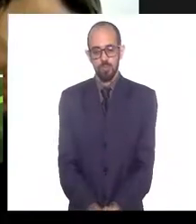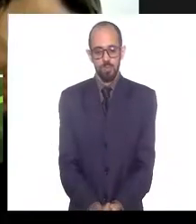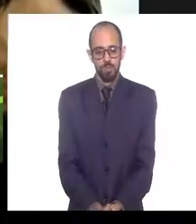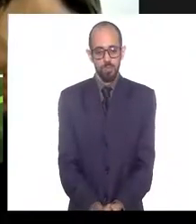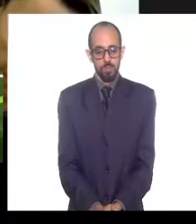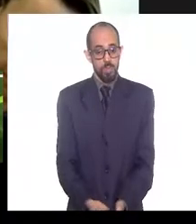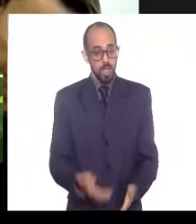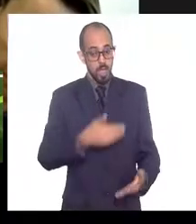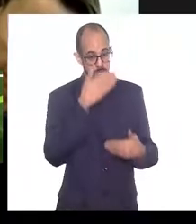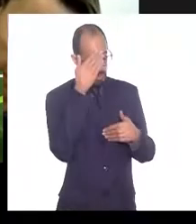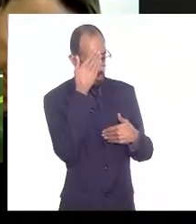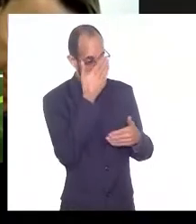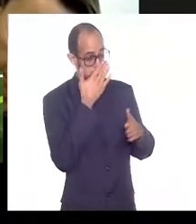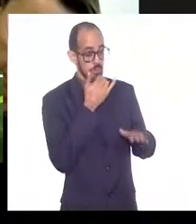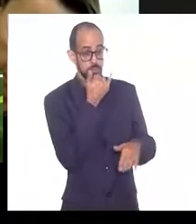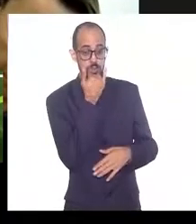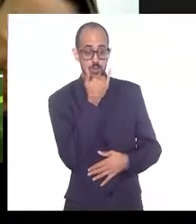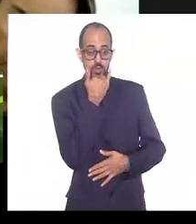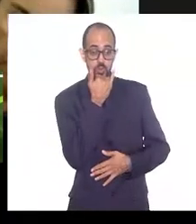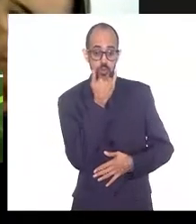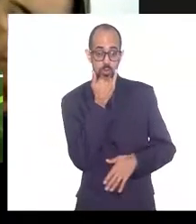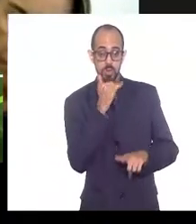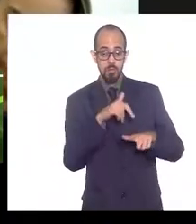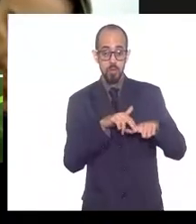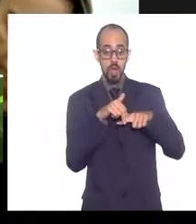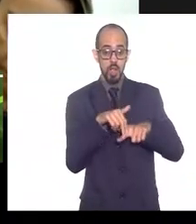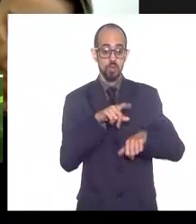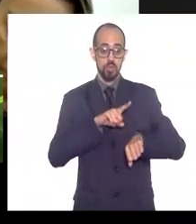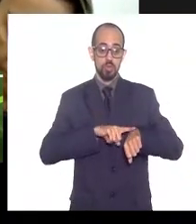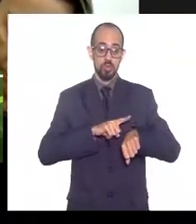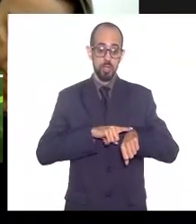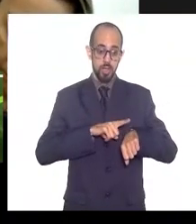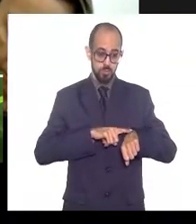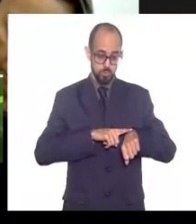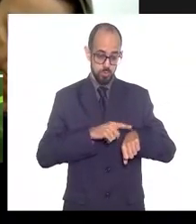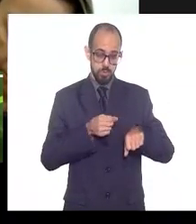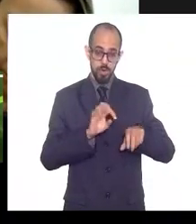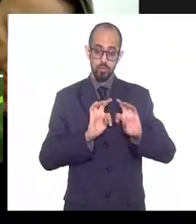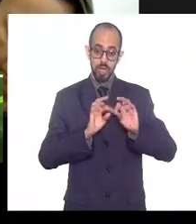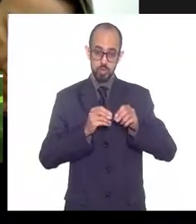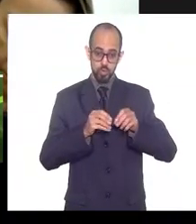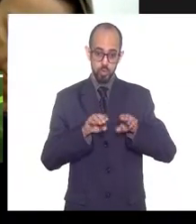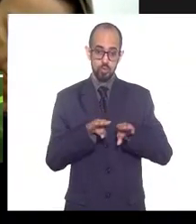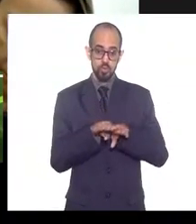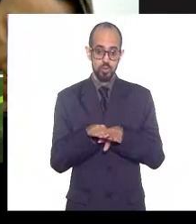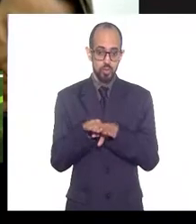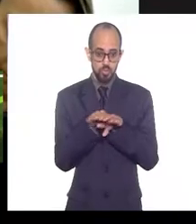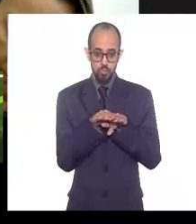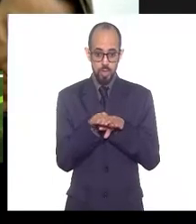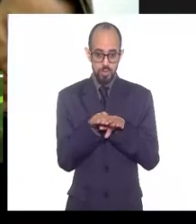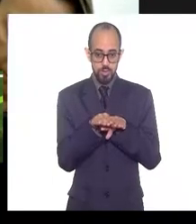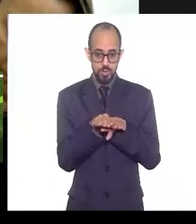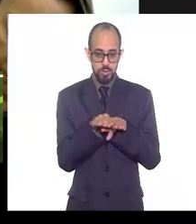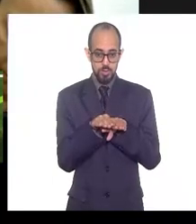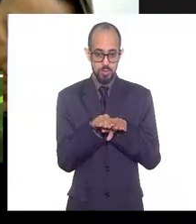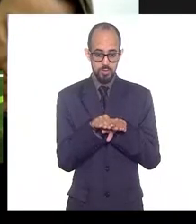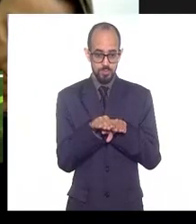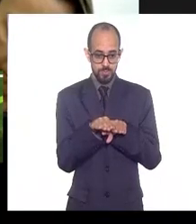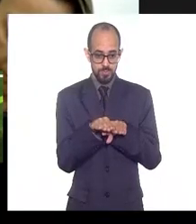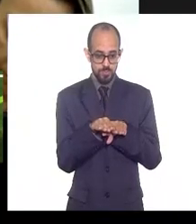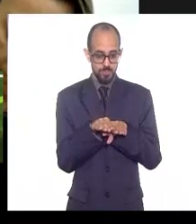Agradecendo e pedindo desculpas por agilizar, mas é uma questão de equidade para que todos possam ter o mesmo tempo.